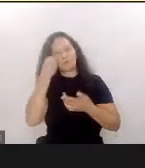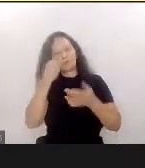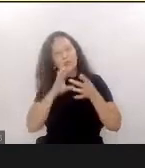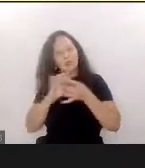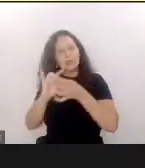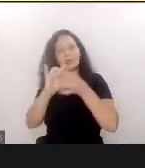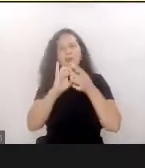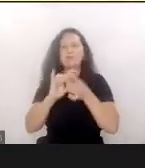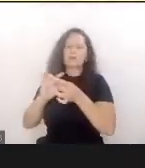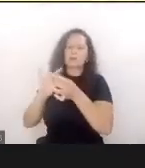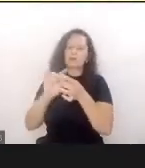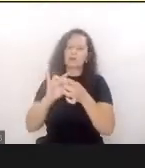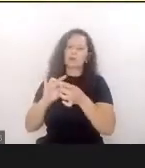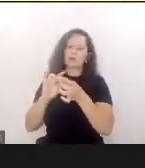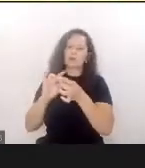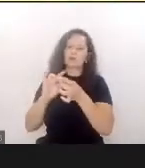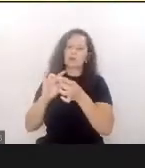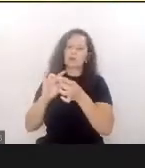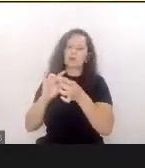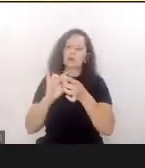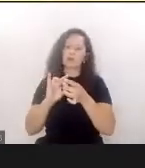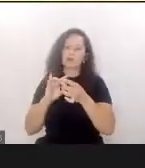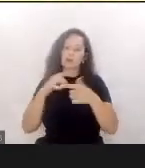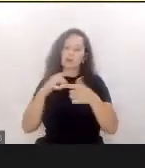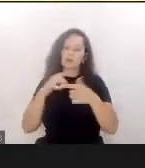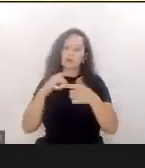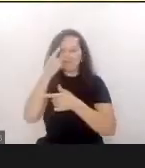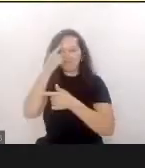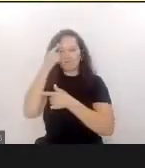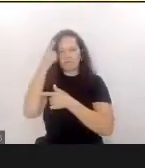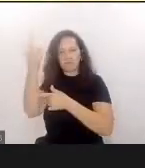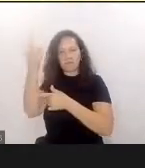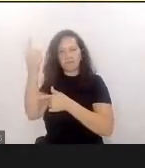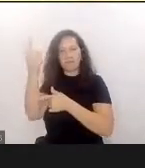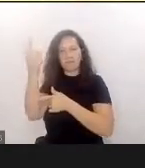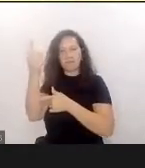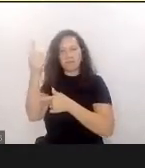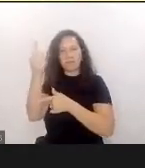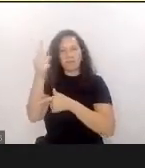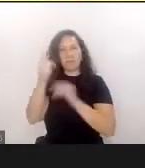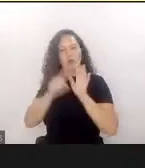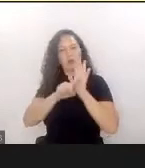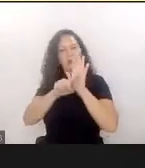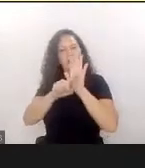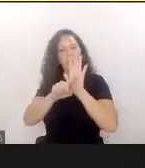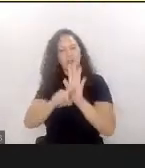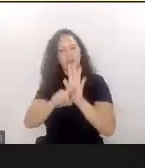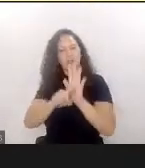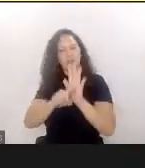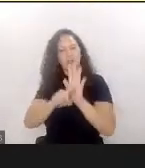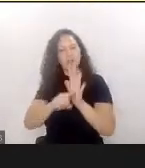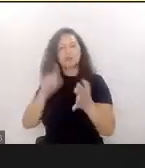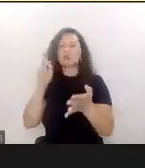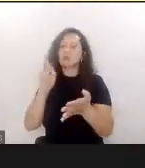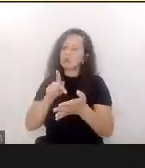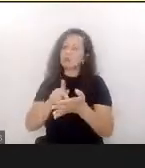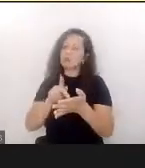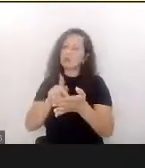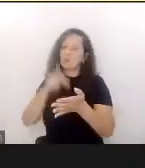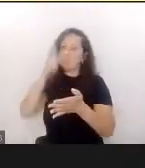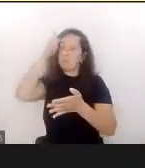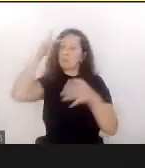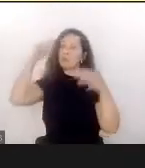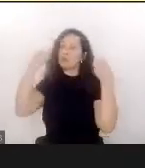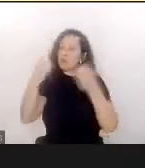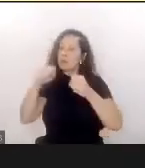um trabalho mais teórico com uma ajuda para realmente quem precisa nesse momento. Então, eu convido